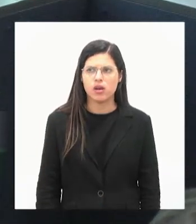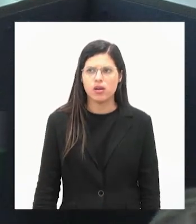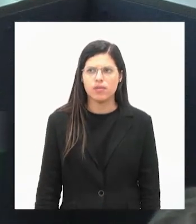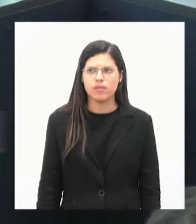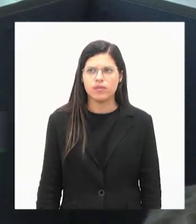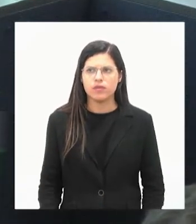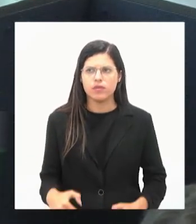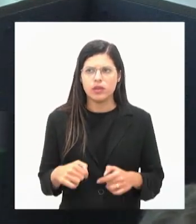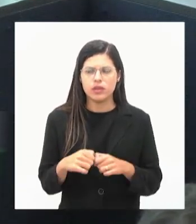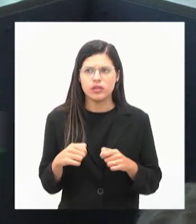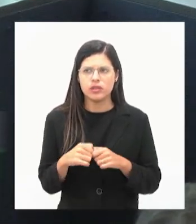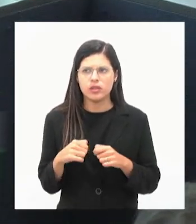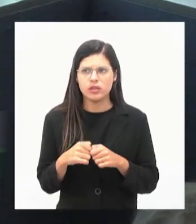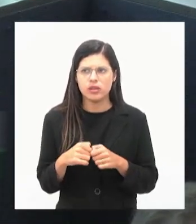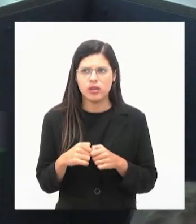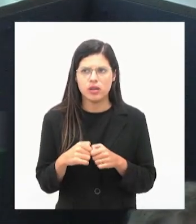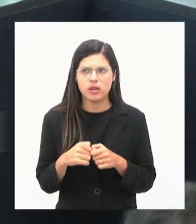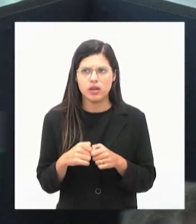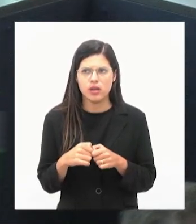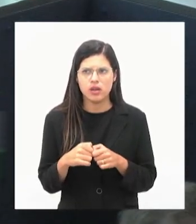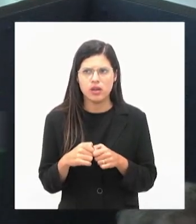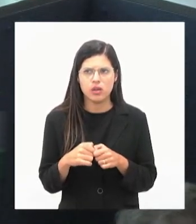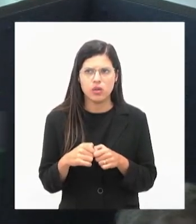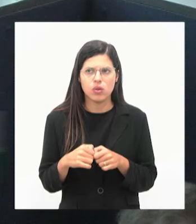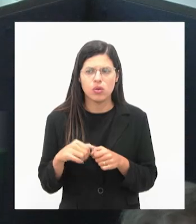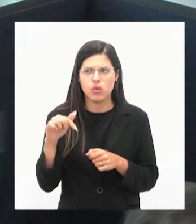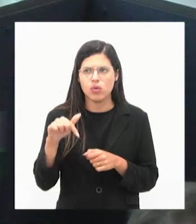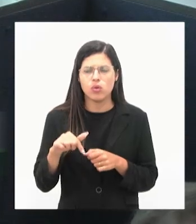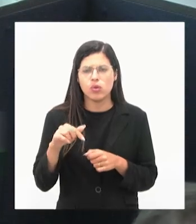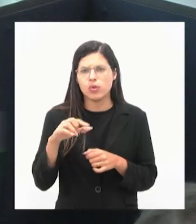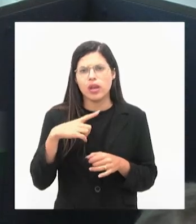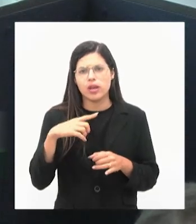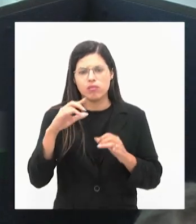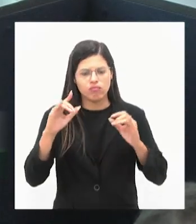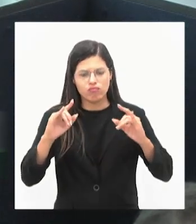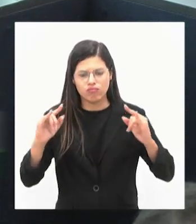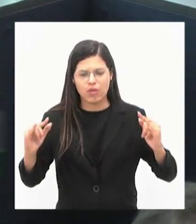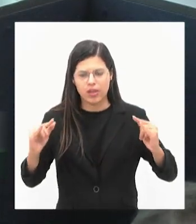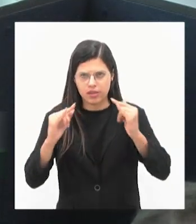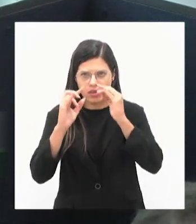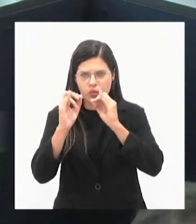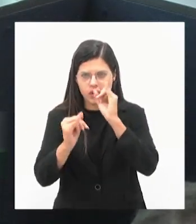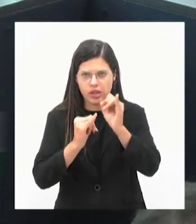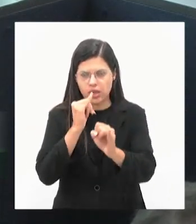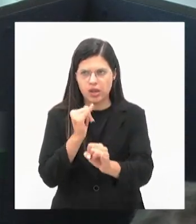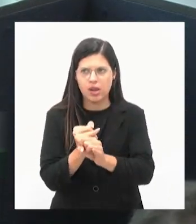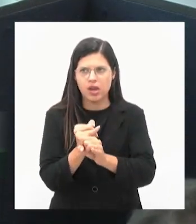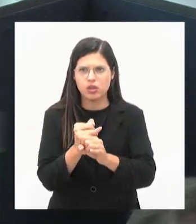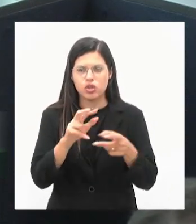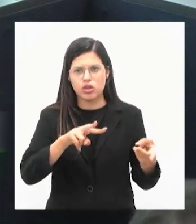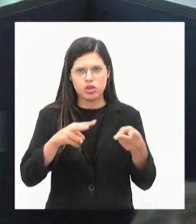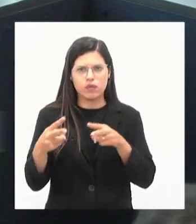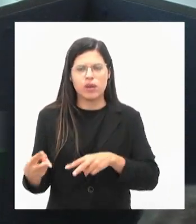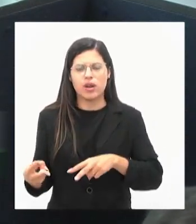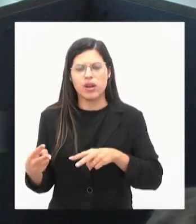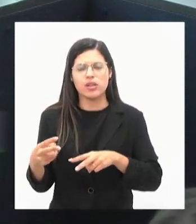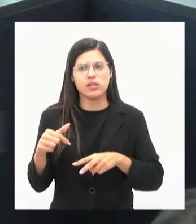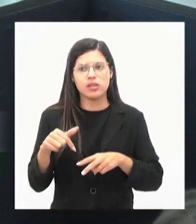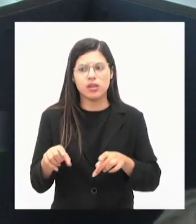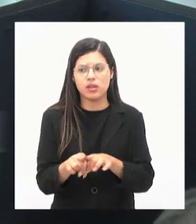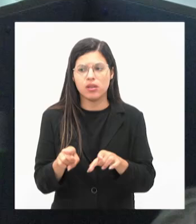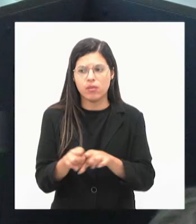bancária para o Bradesco. Eles botam uma tenda. Botam uma tenda com a internet ligada. E na outra, a máfia da